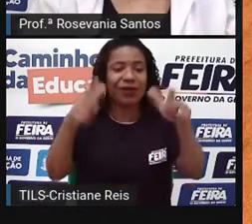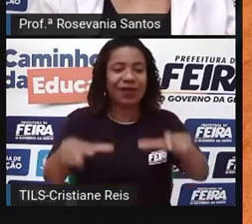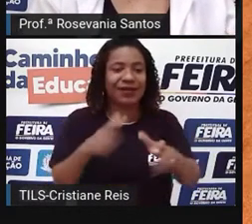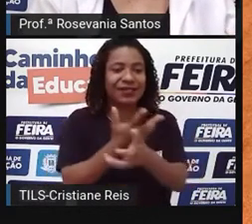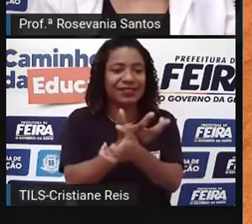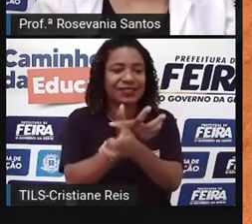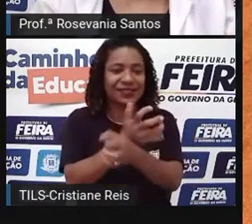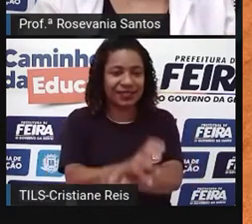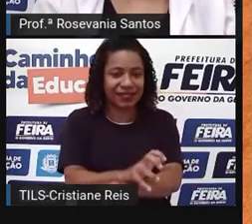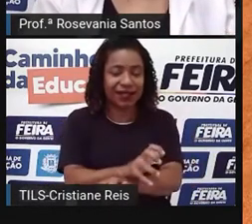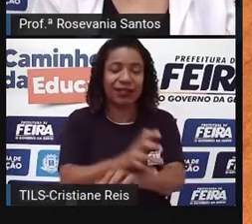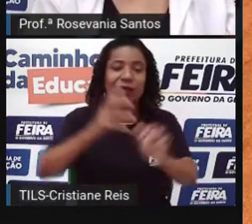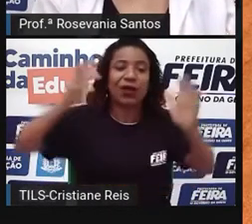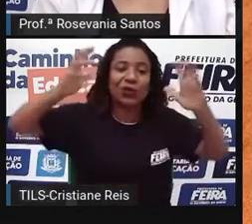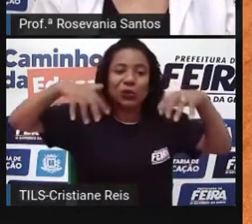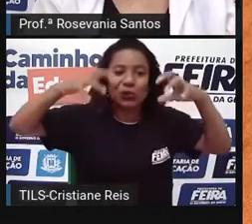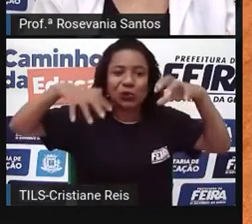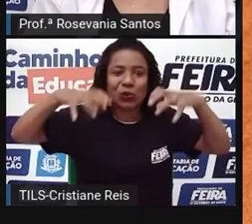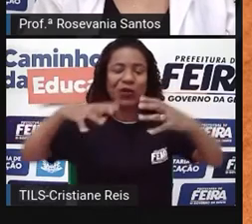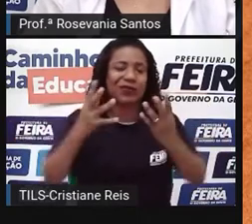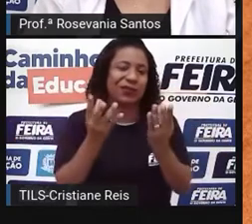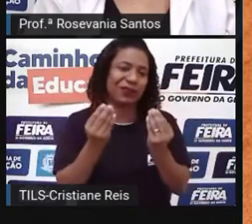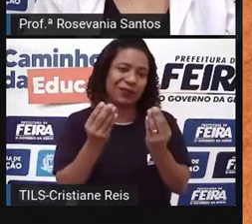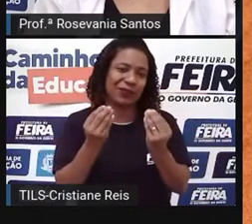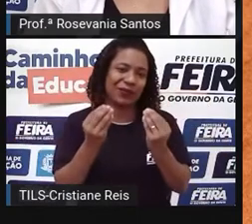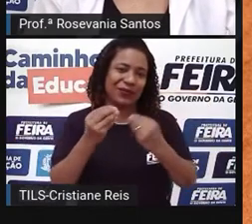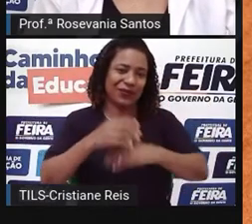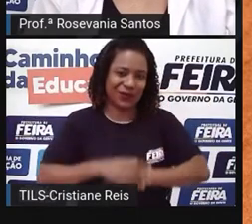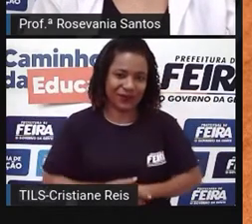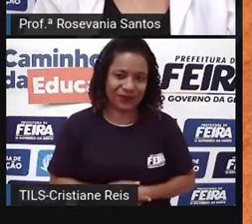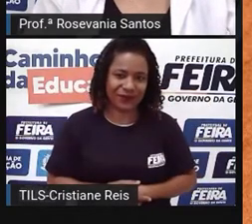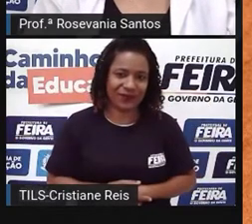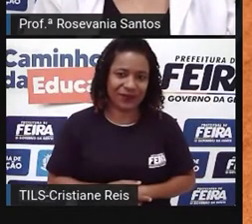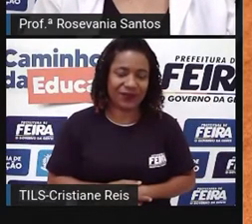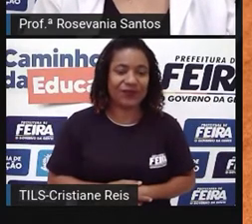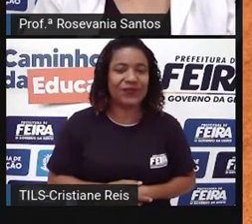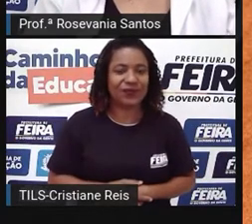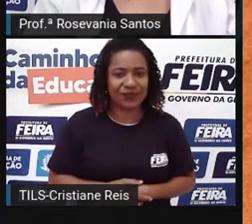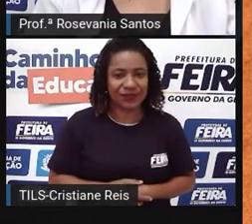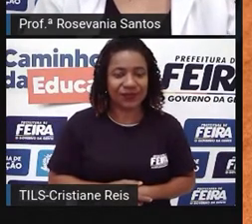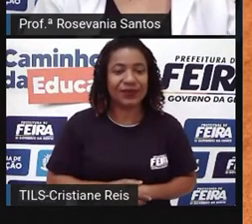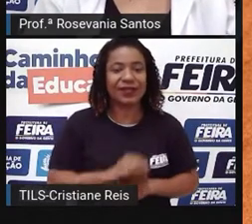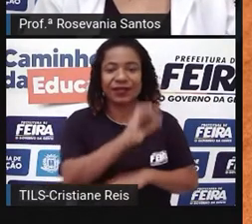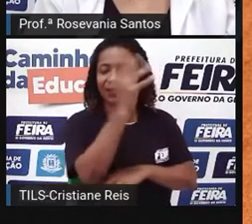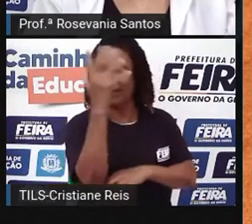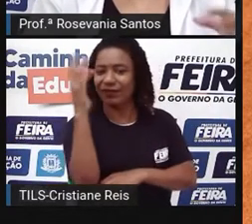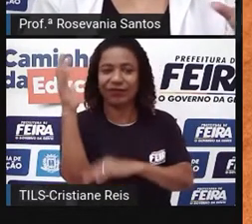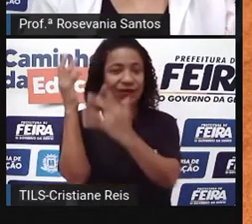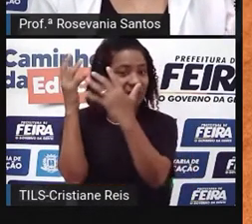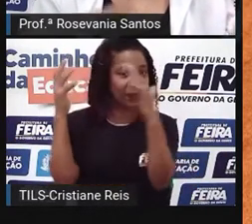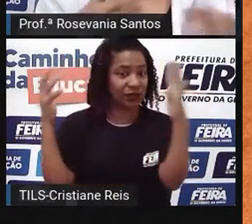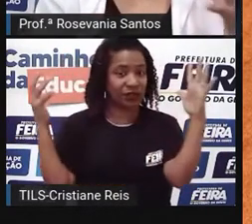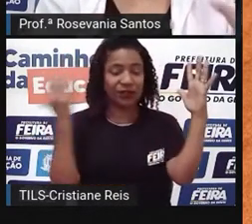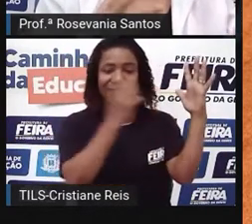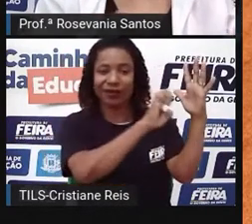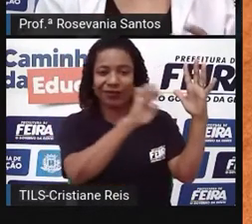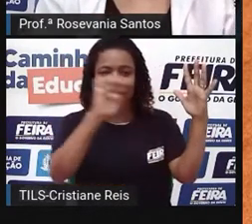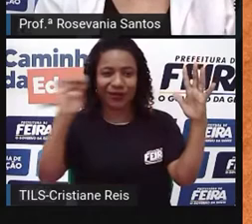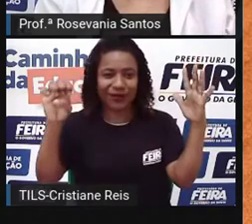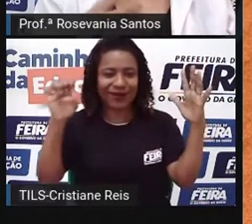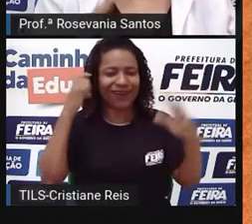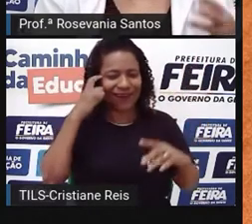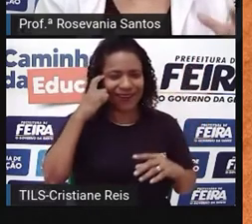que chovem bastante, que é exemplo, né, dessa região aqui da floresta equatorial. Lembra lá da nossa